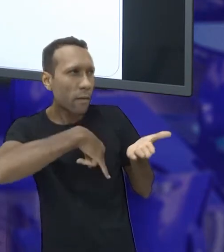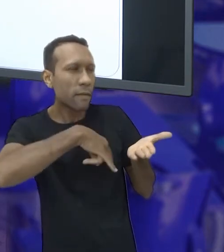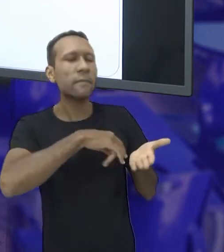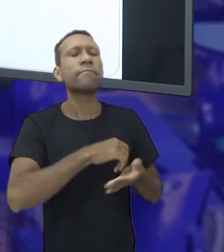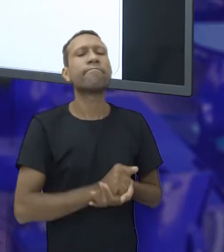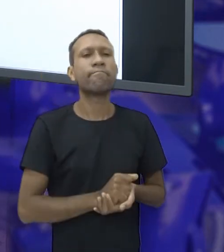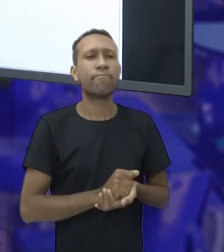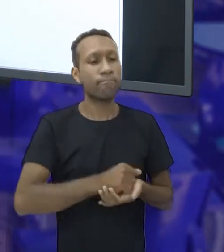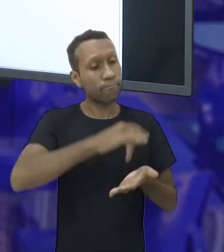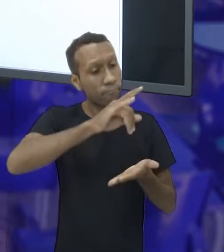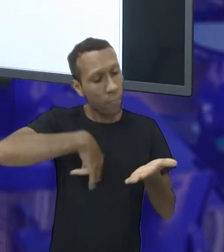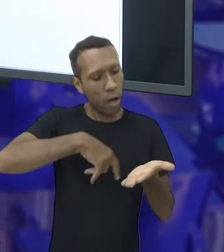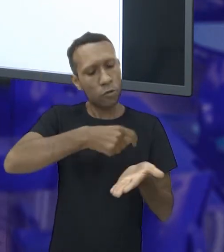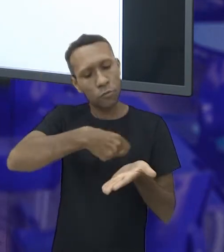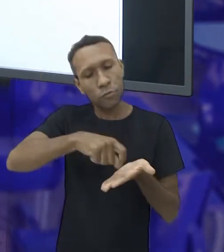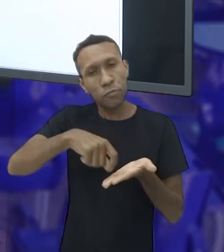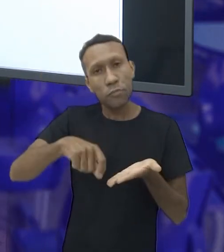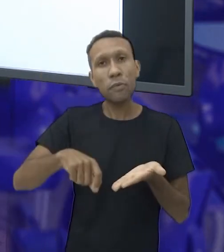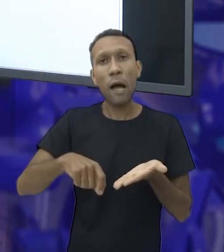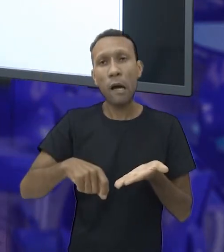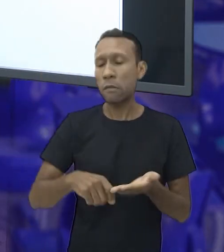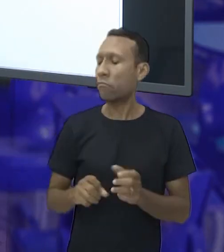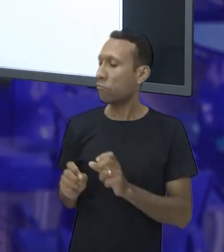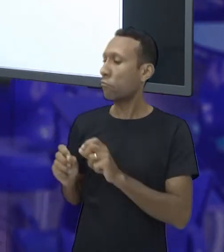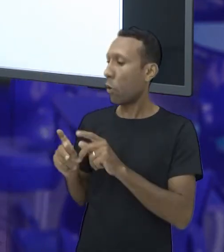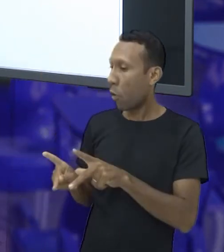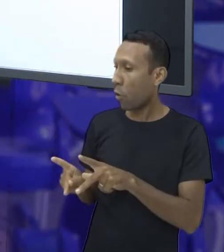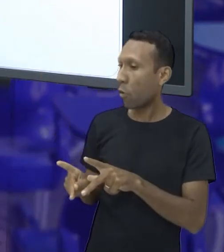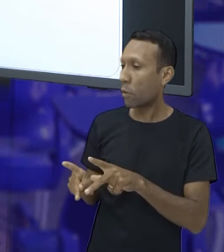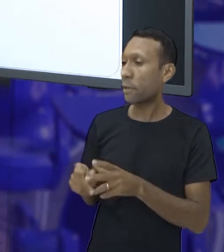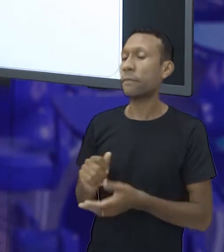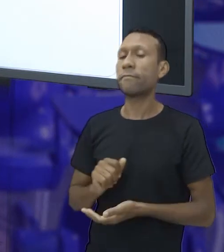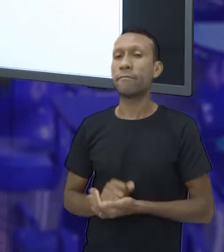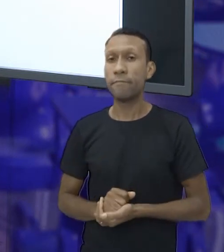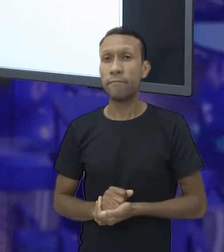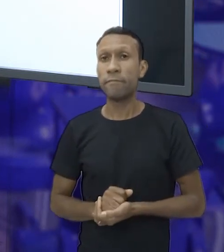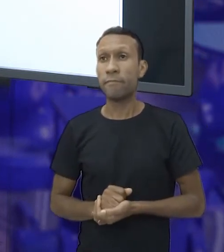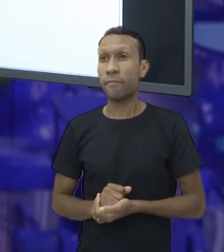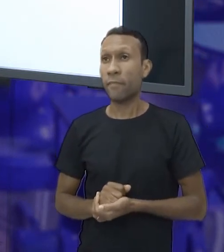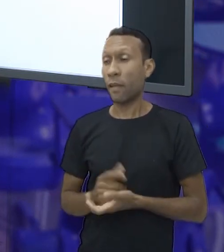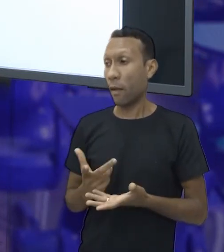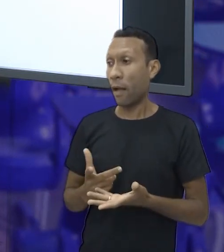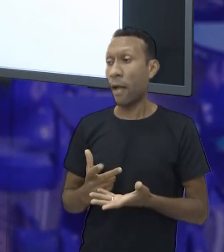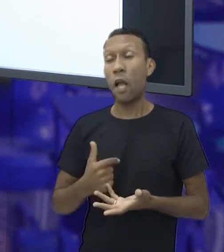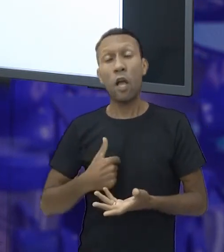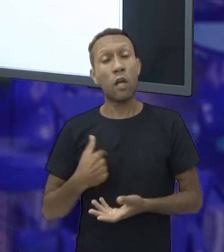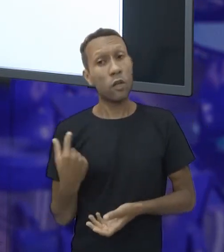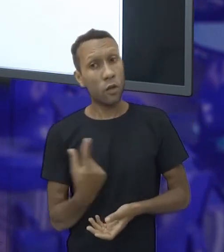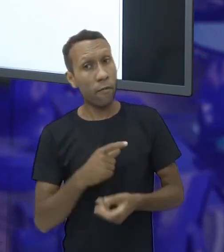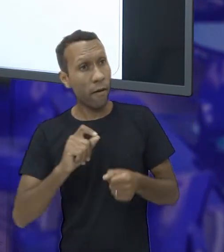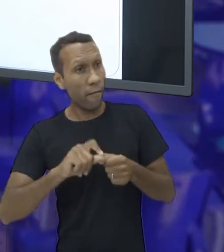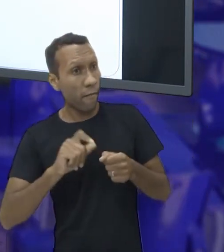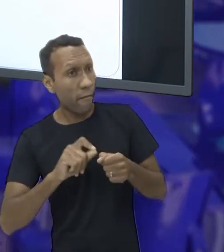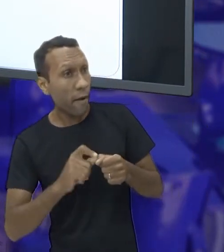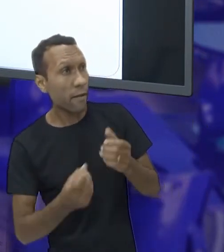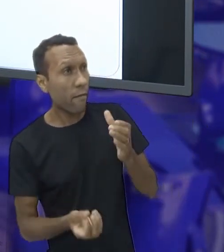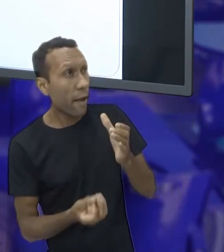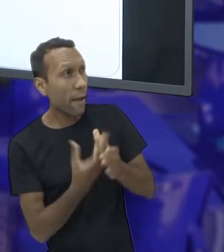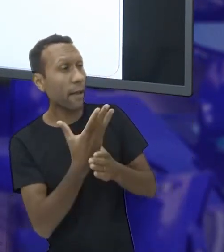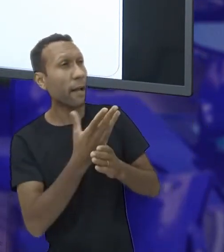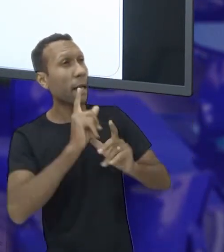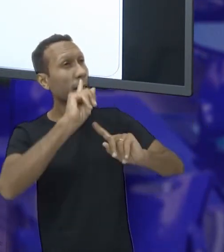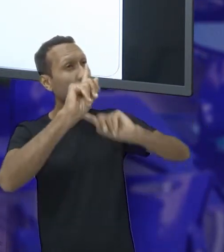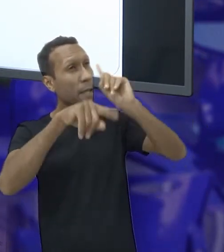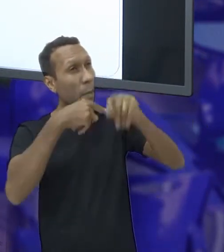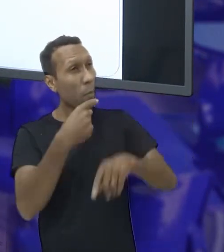Aí ele assinava o contrato e o vendedor dizia, pronto, senhor Hiroshiro, A gente vai produzir o veículo e daqui a 1 ou 2